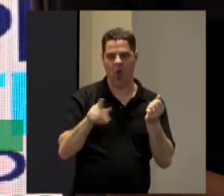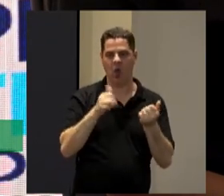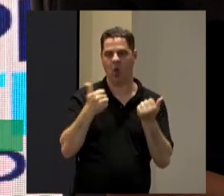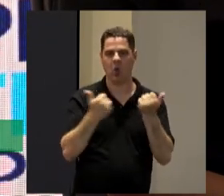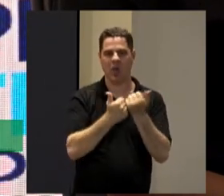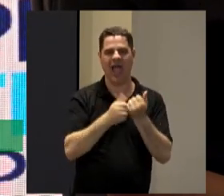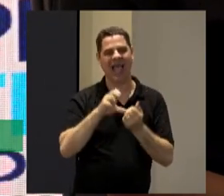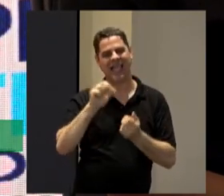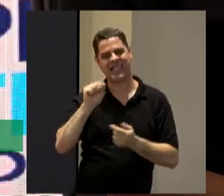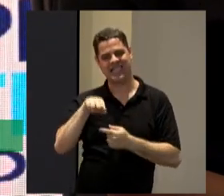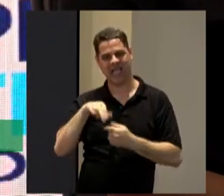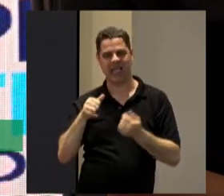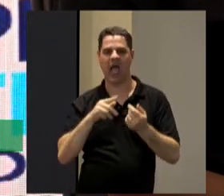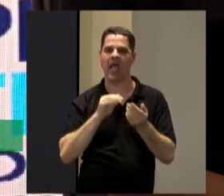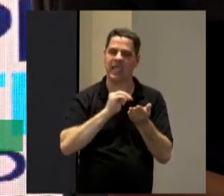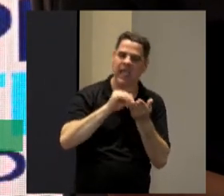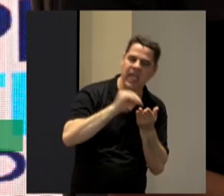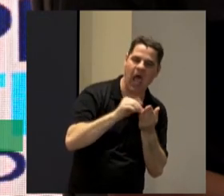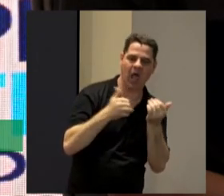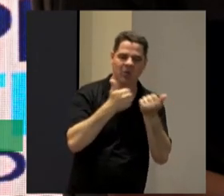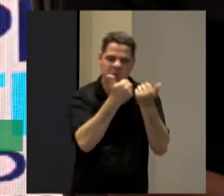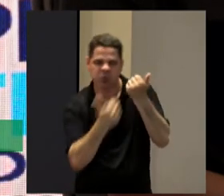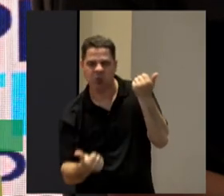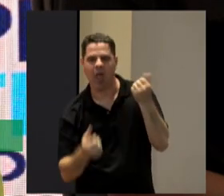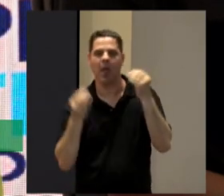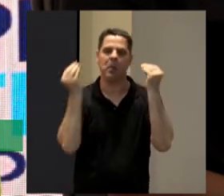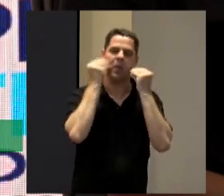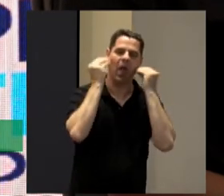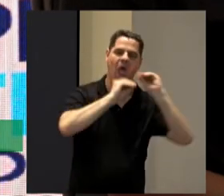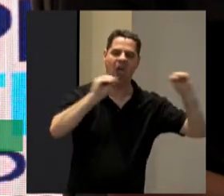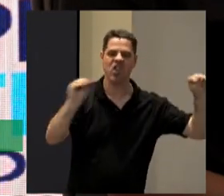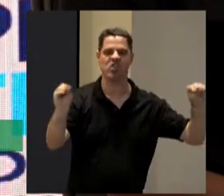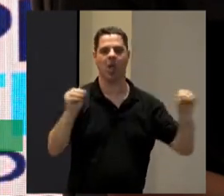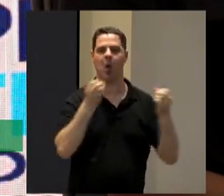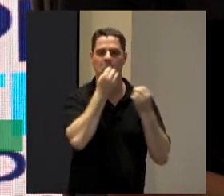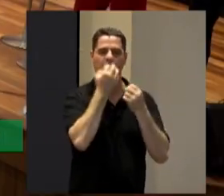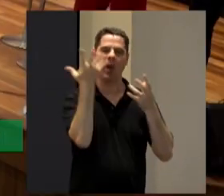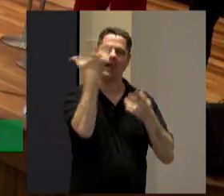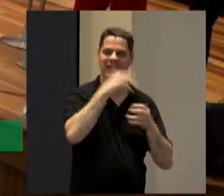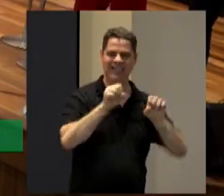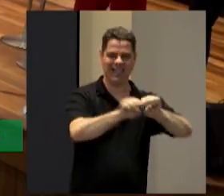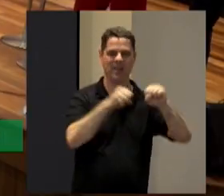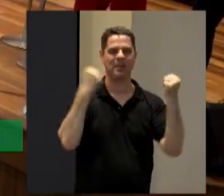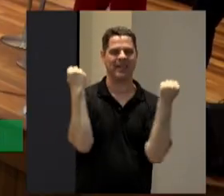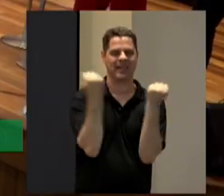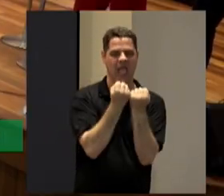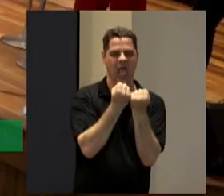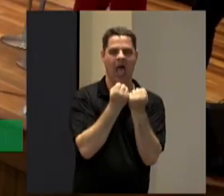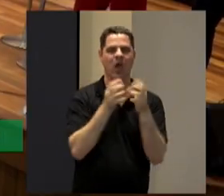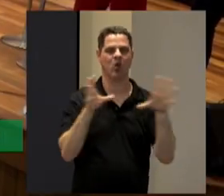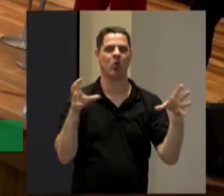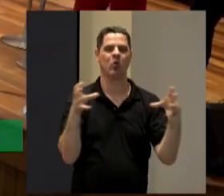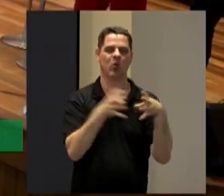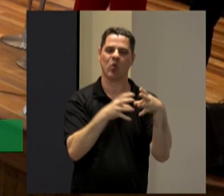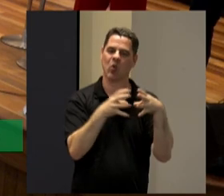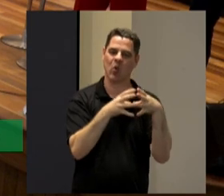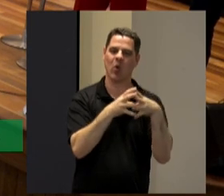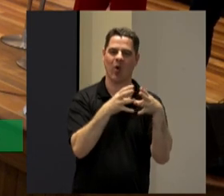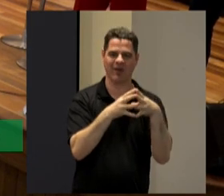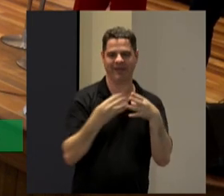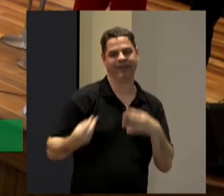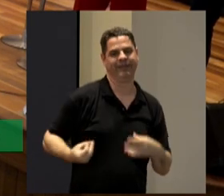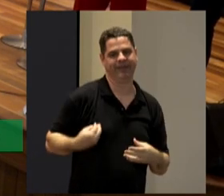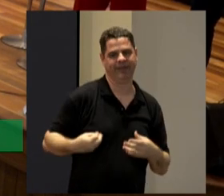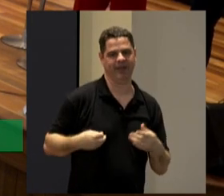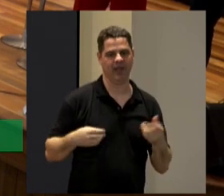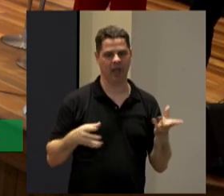Alexandra Turnes. Então, trago um beijo e o desejo de um lindo seminário dessa turma boa com quem a gente faz a